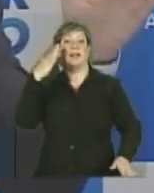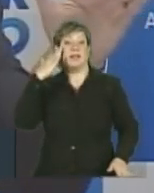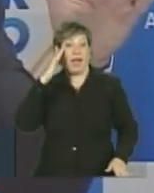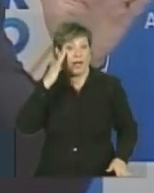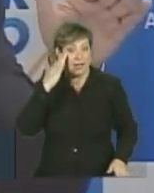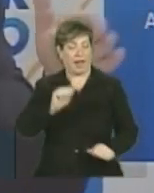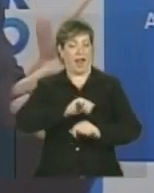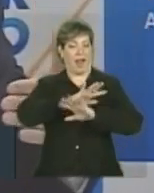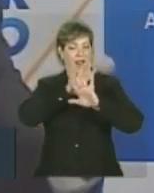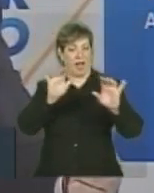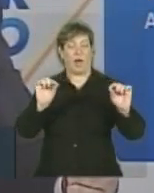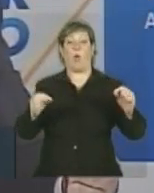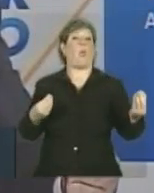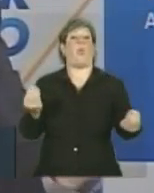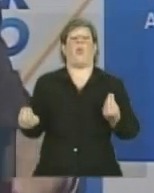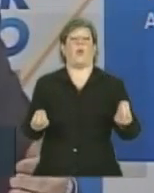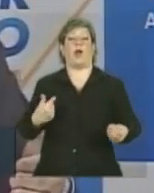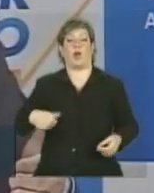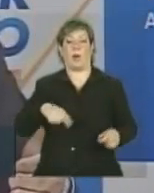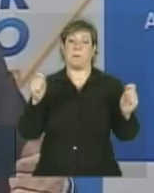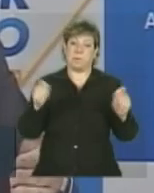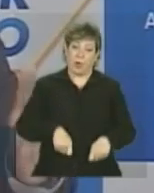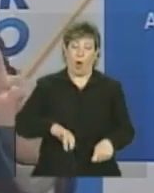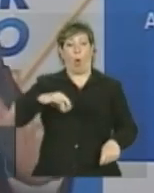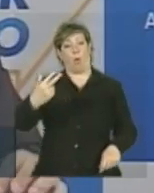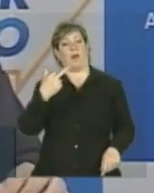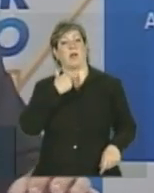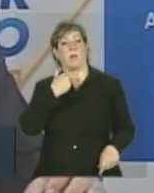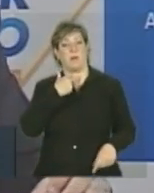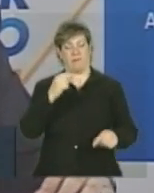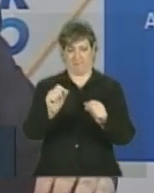fique claro para todo mundo o que é que a gente pode e o que é que não pode fazer.